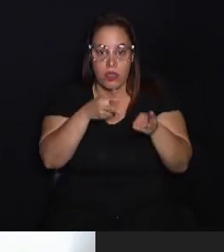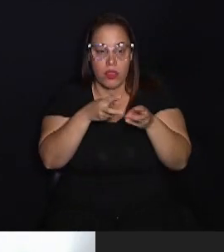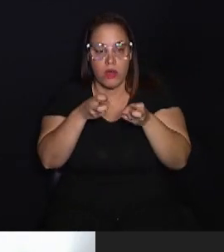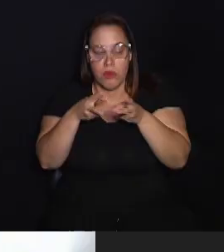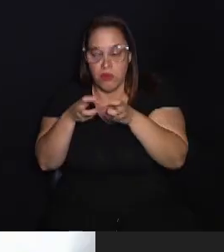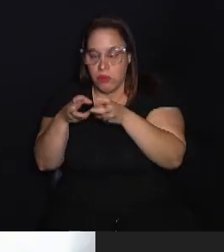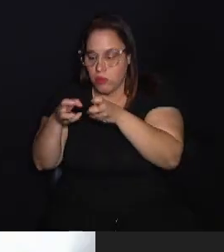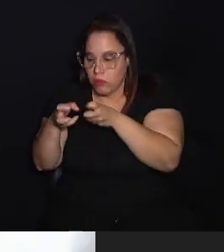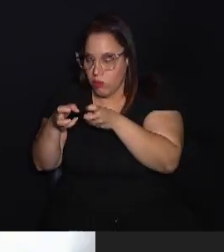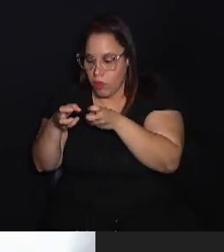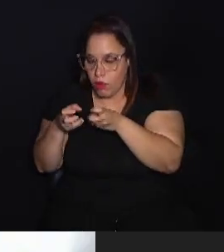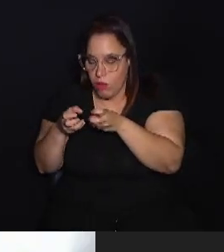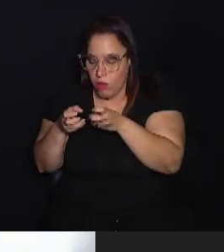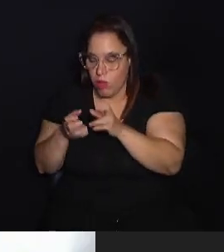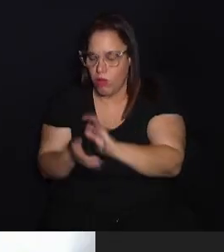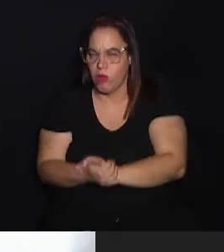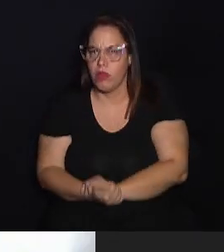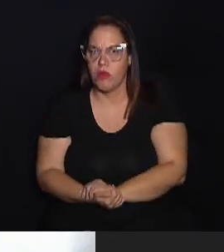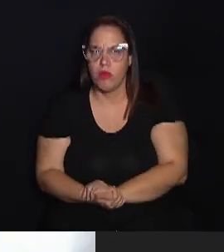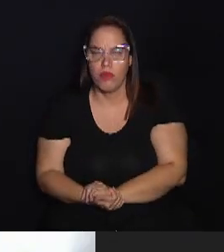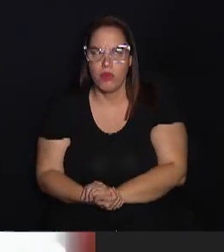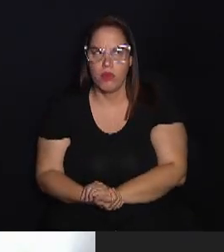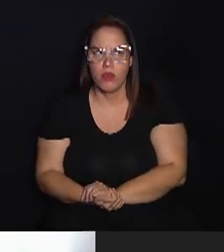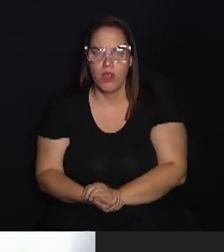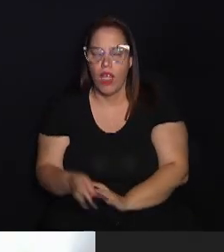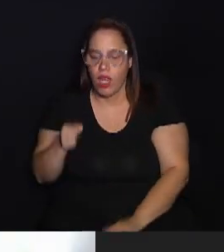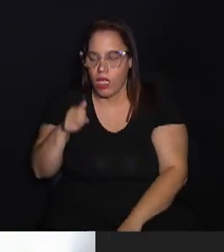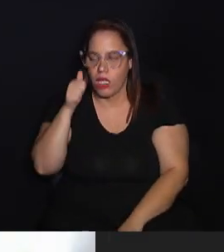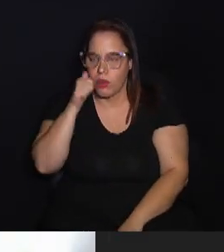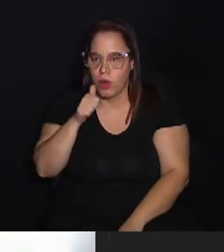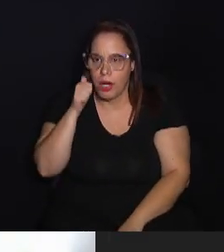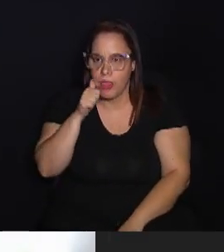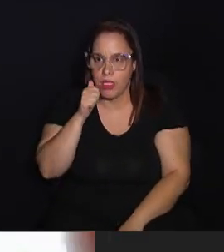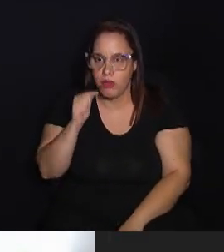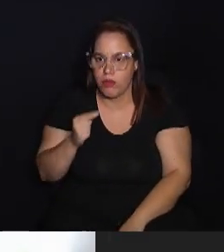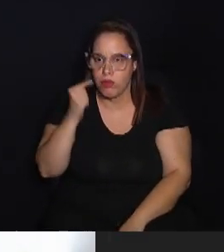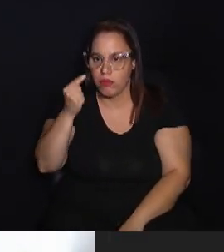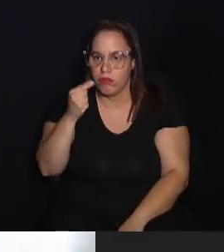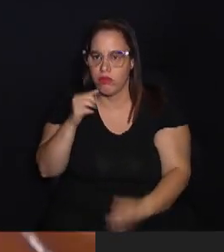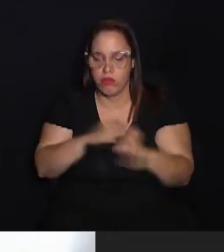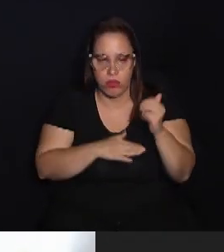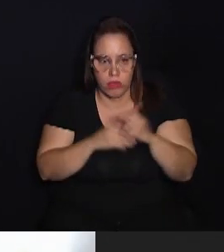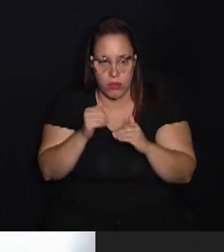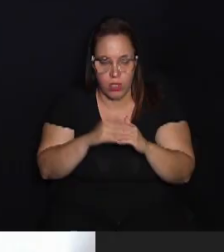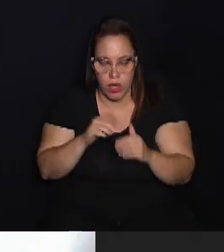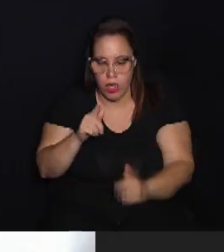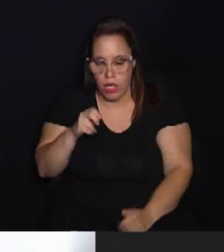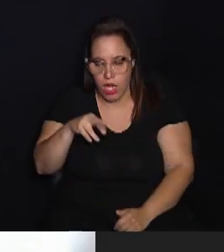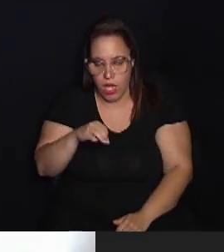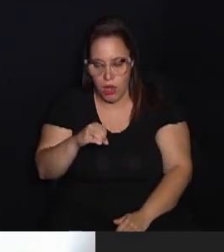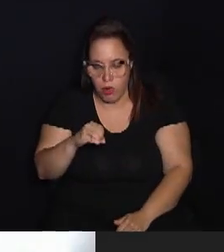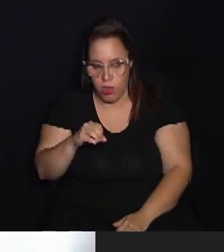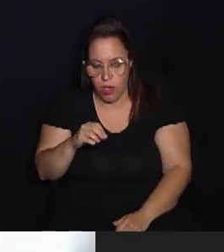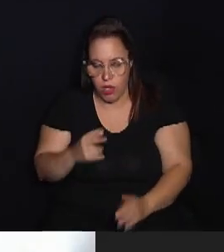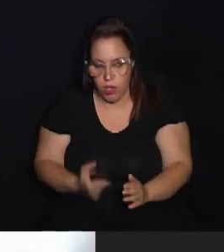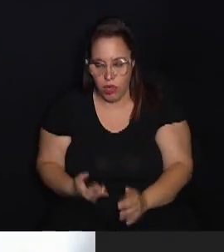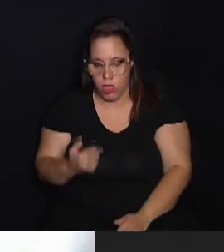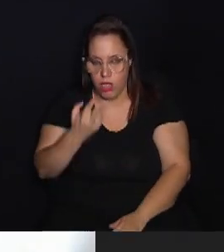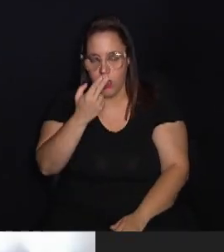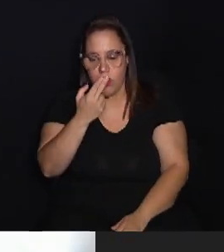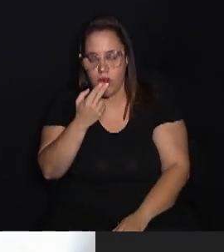percebeu-se, né, concluiu-se que aquelas mulheres que, além do tratamento de quimioterapia e